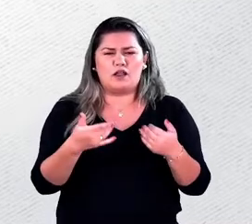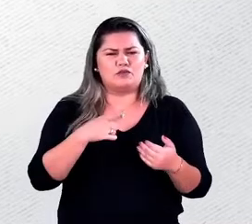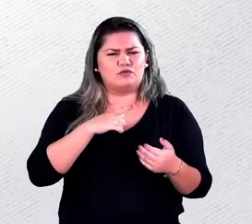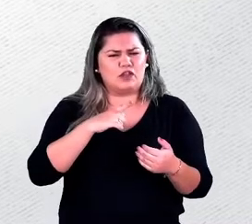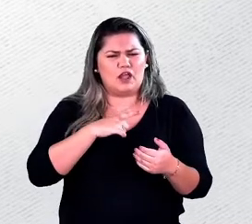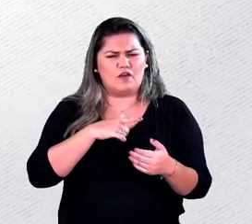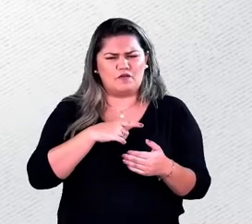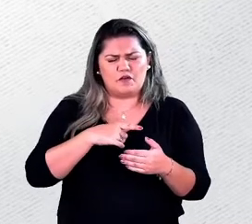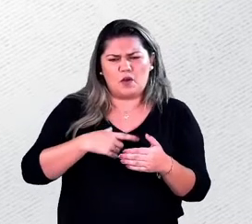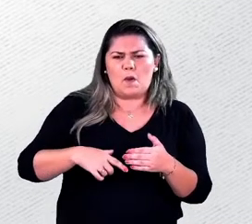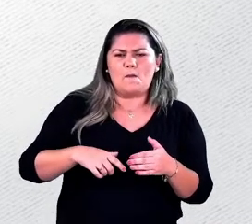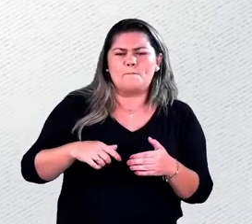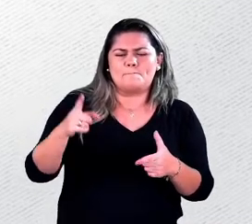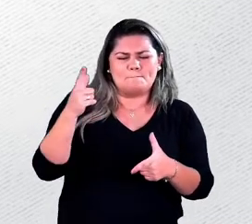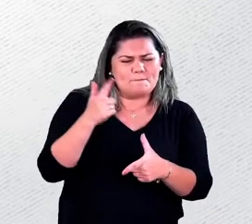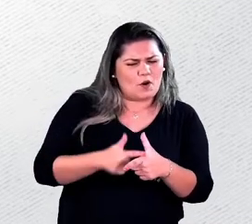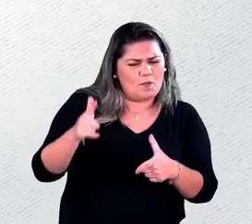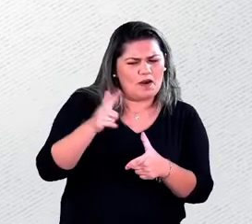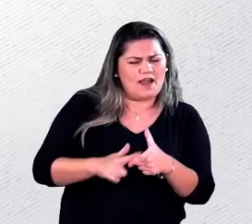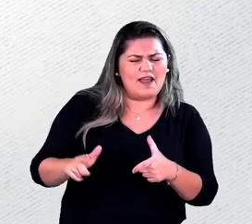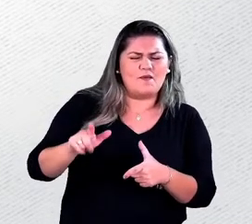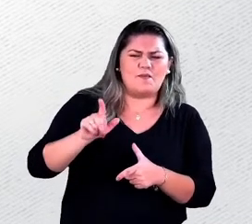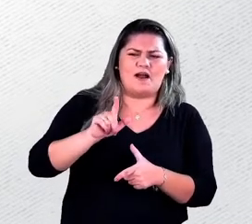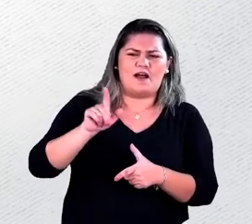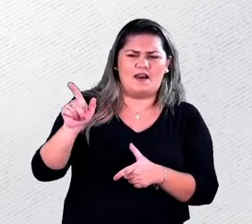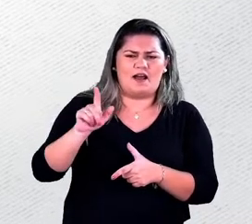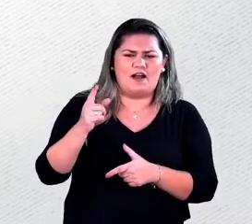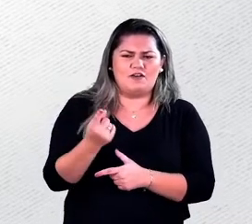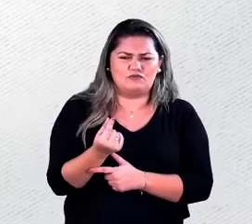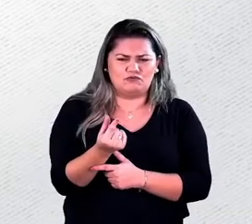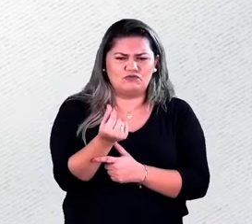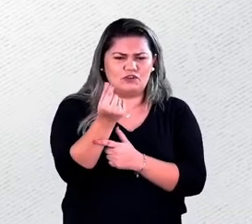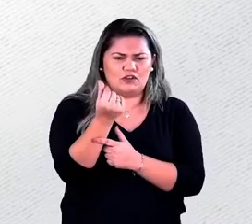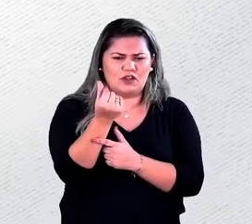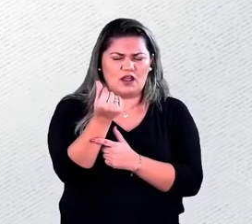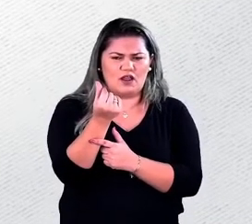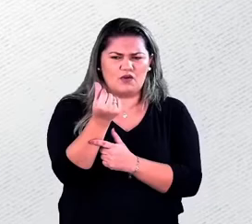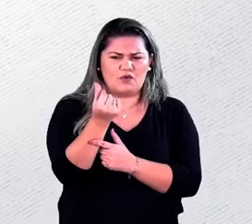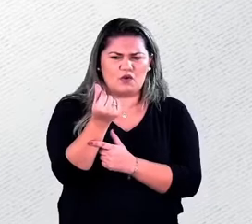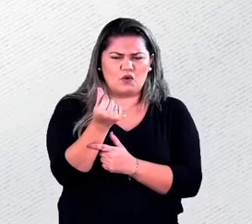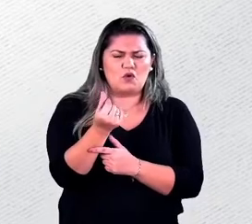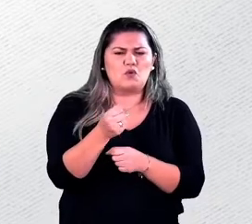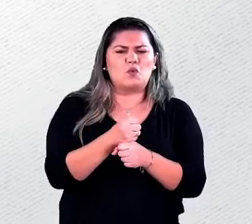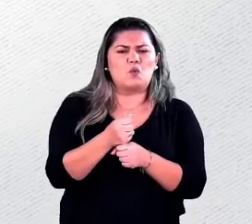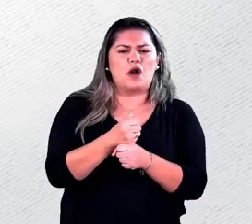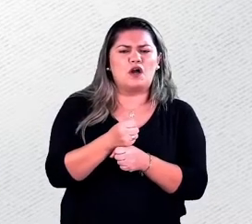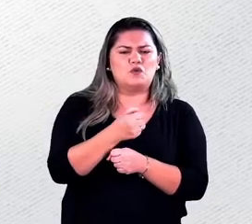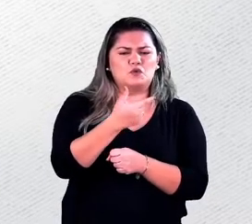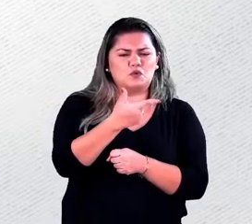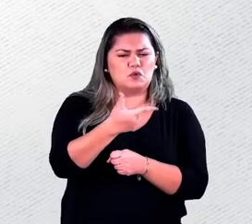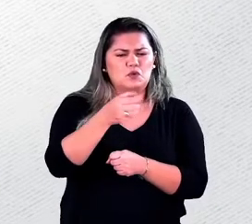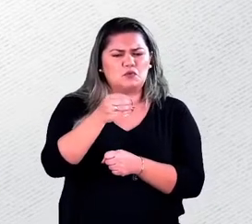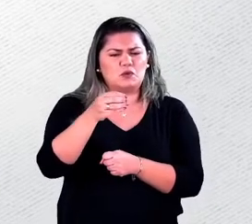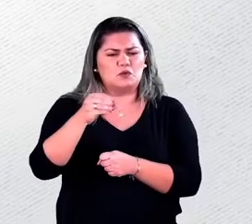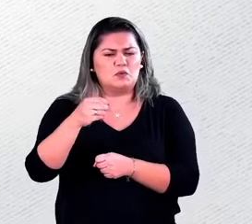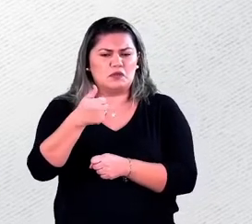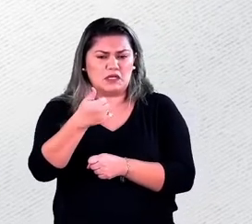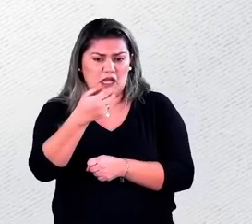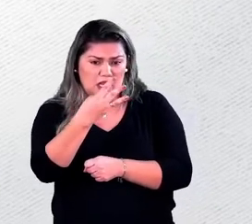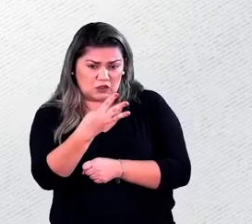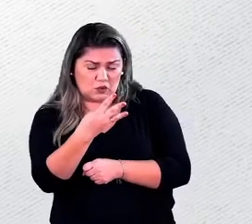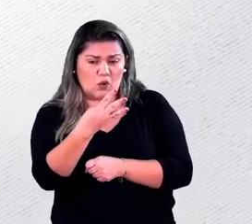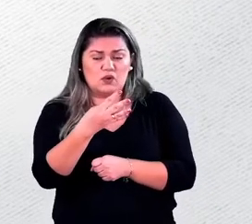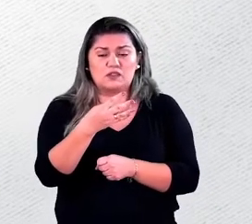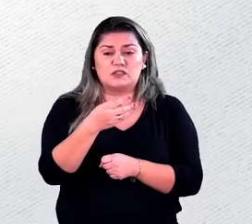Unidos e principalmente com a crise brasileira entre 2014/2016 não é um nós submetemos o